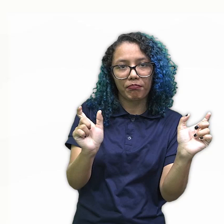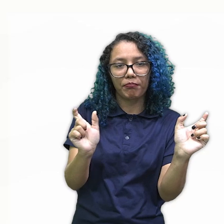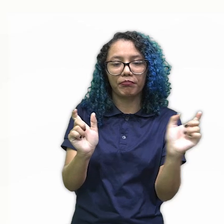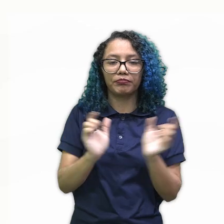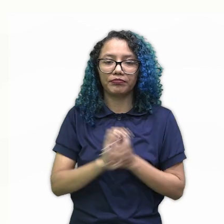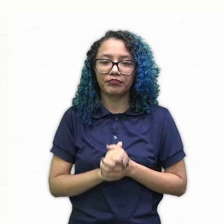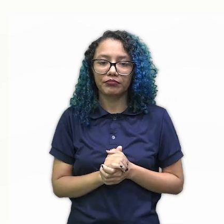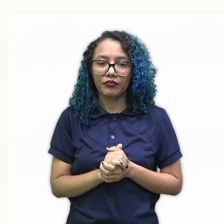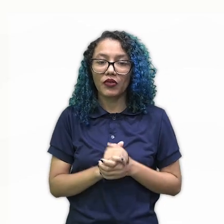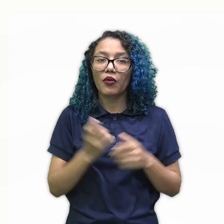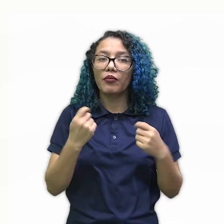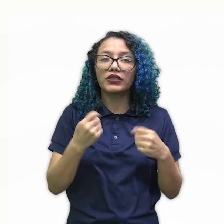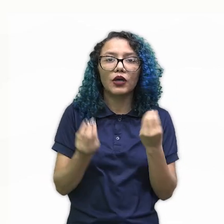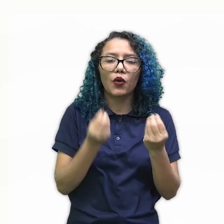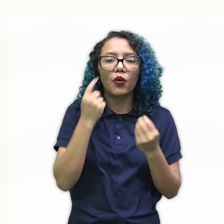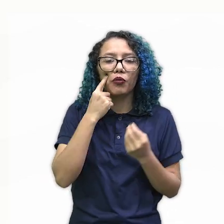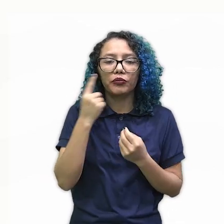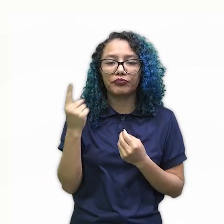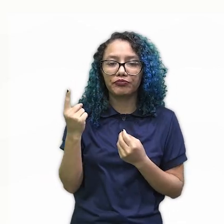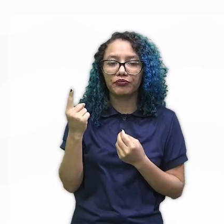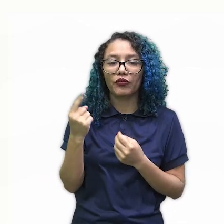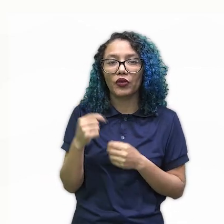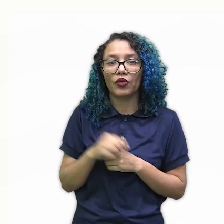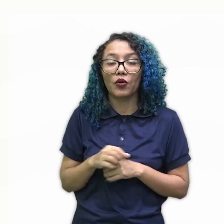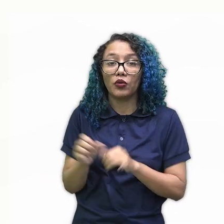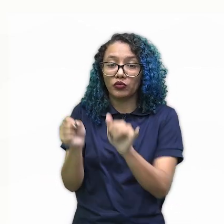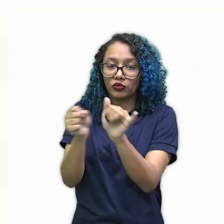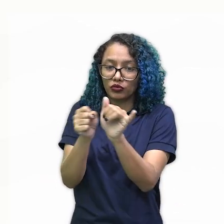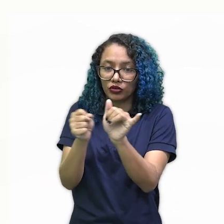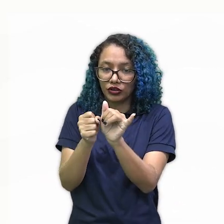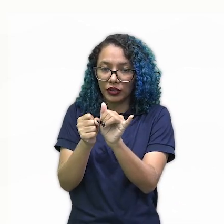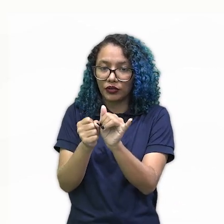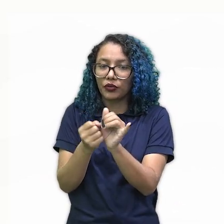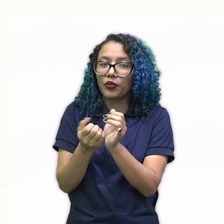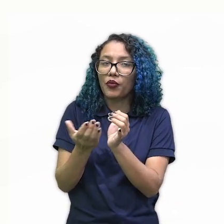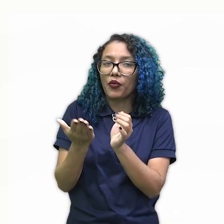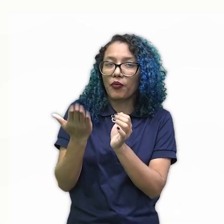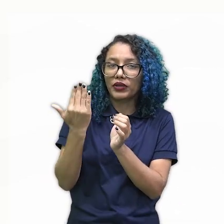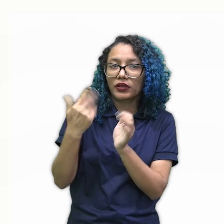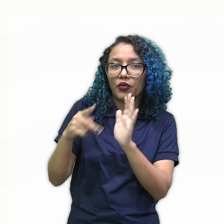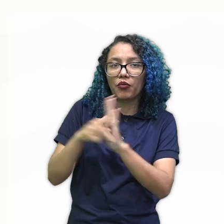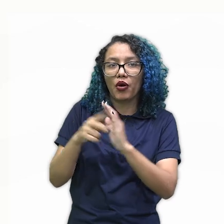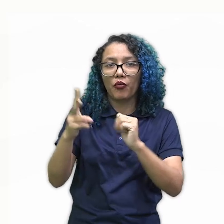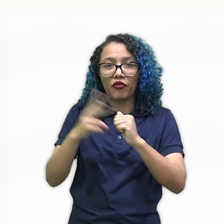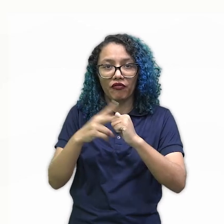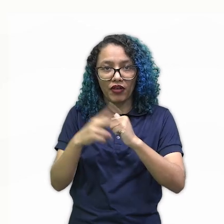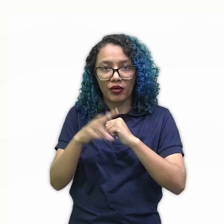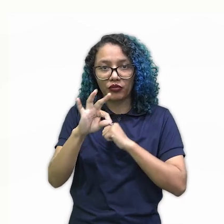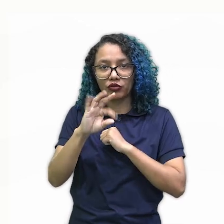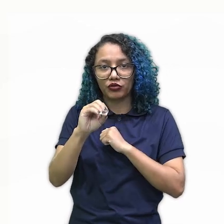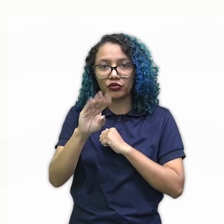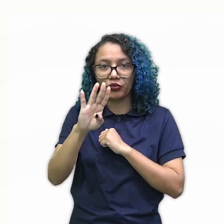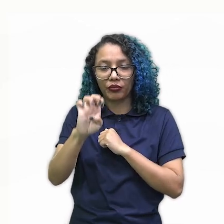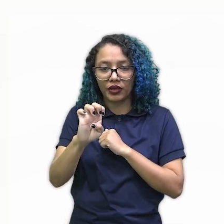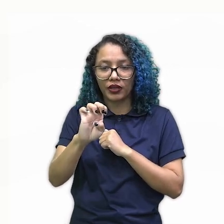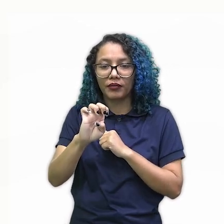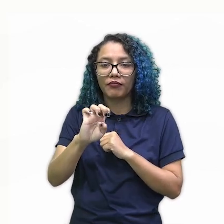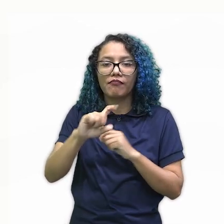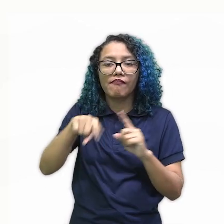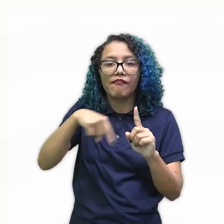seguir essa estrutura aqui. O sujeito, o passado do verbo to be, e aí eu vou